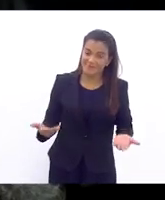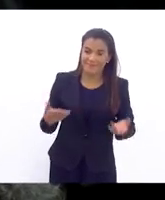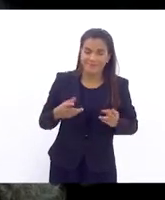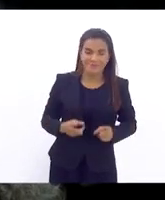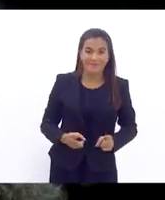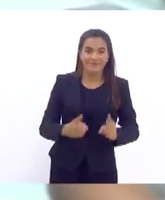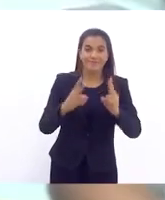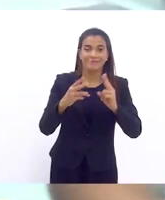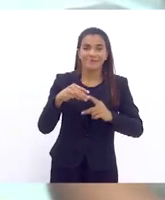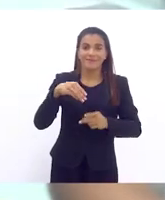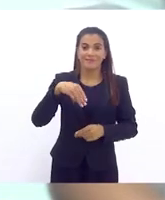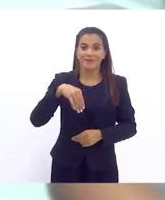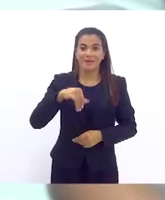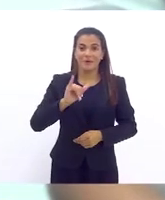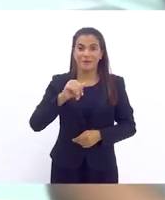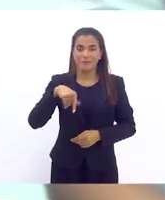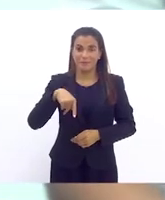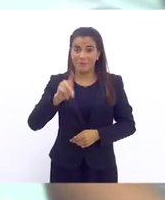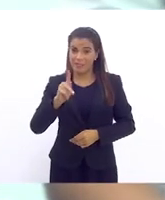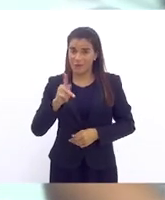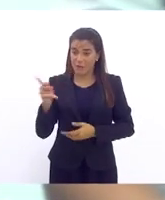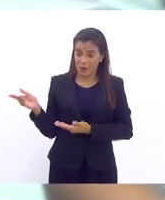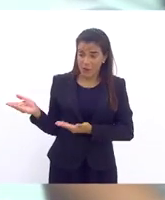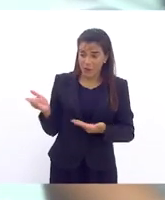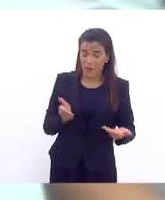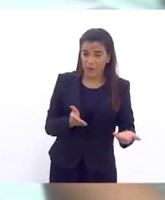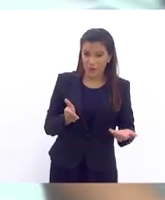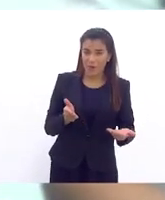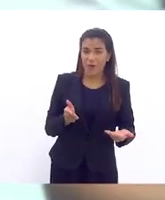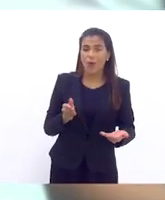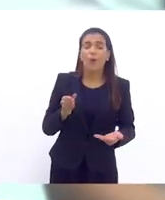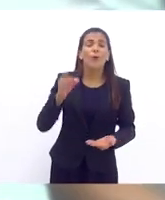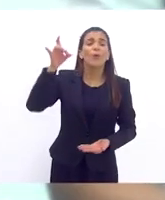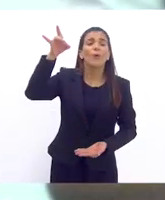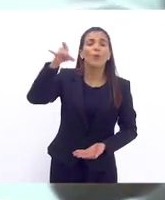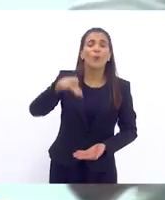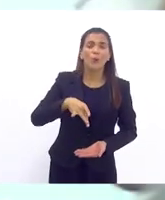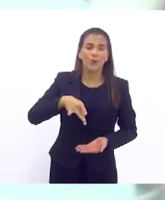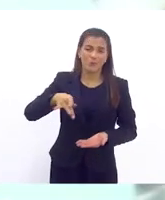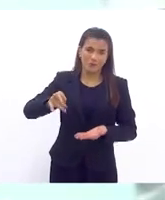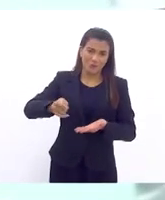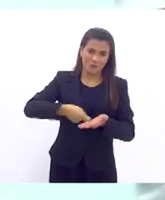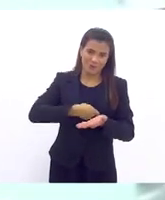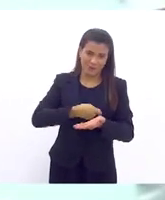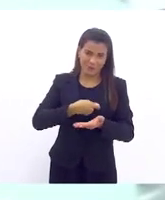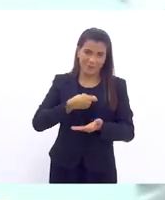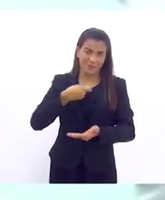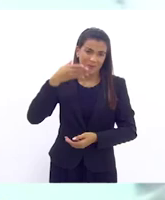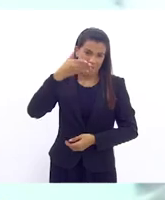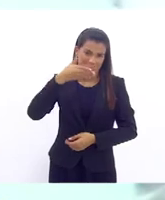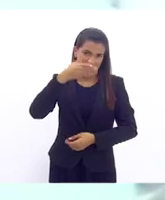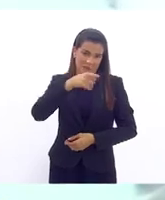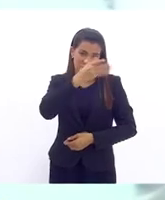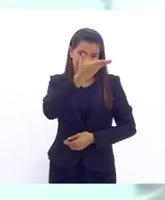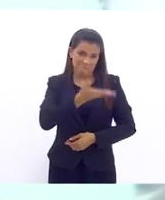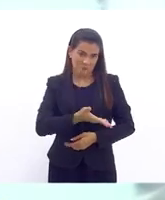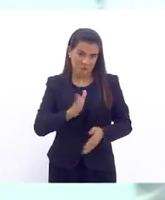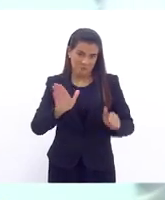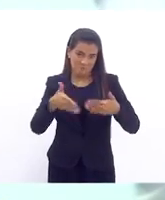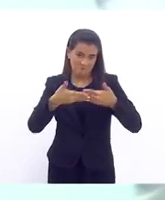posso só chamar o nosso último inscrito depois você finaliza com a